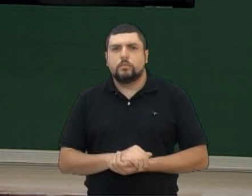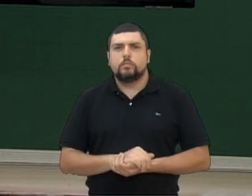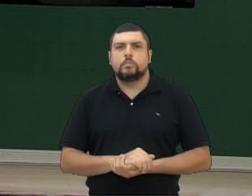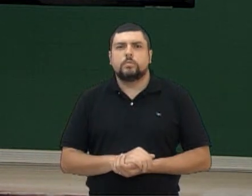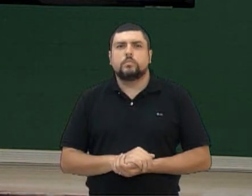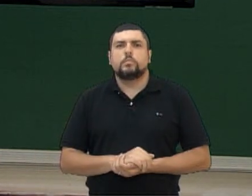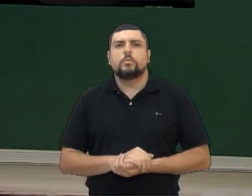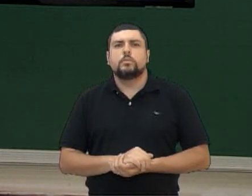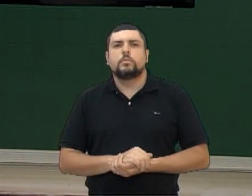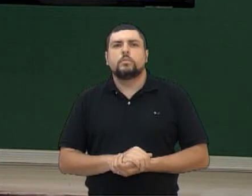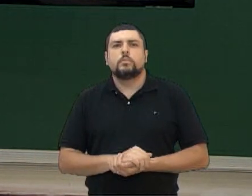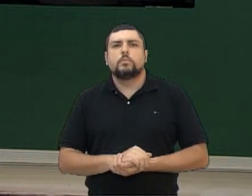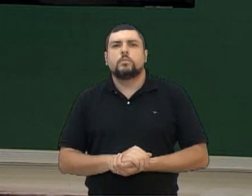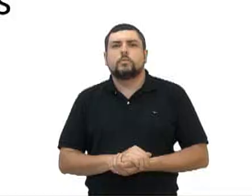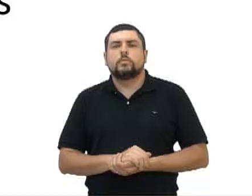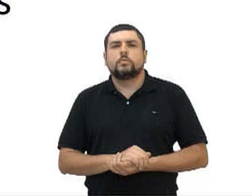impeachment.